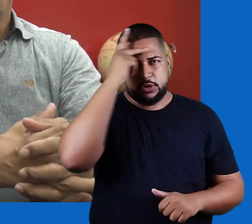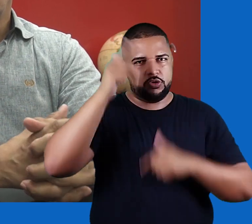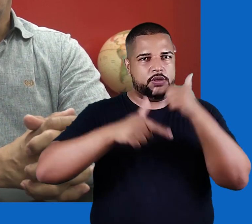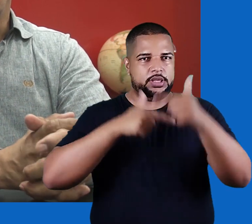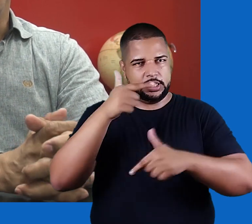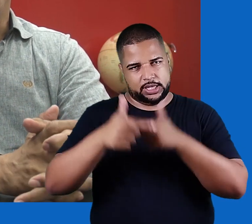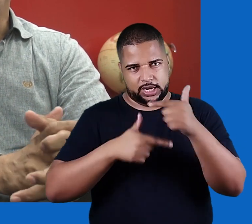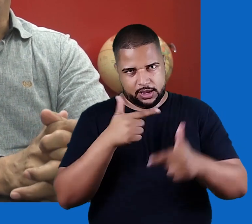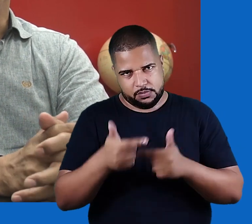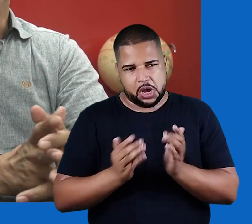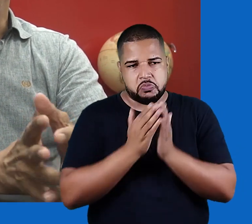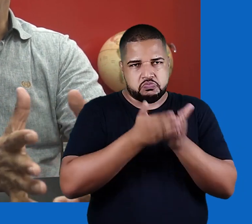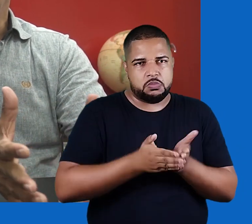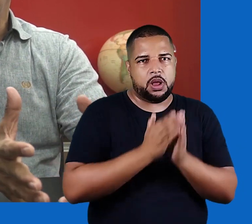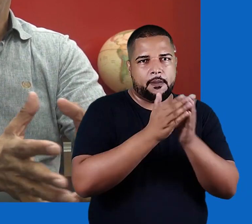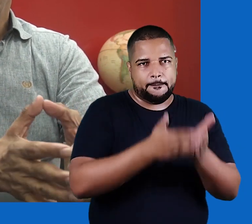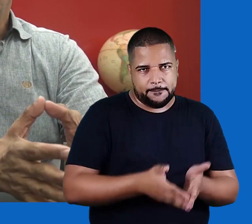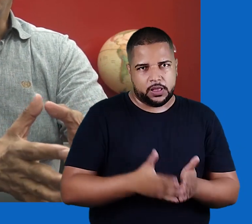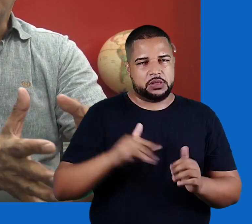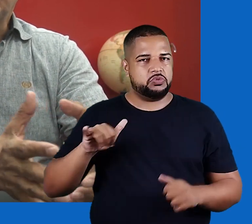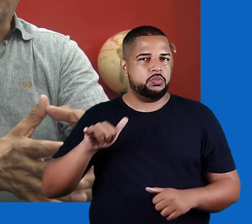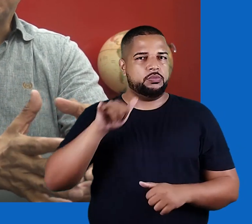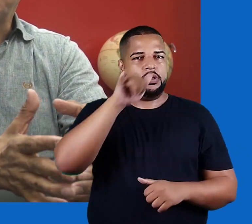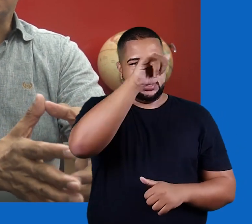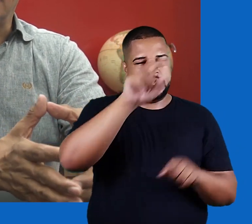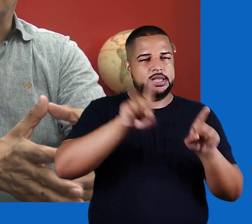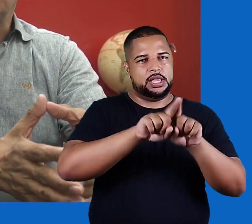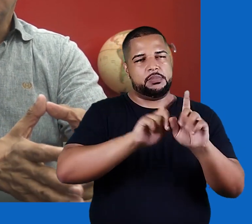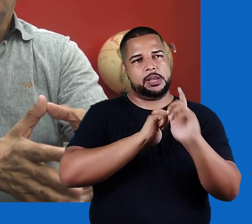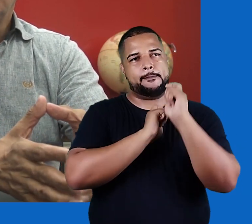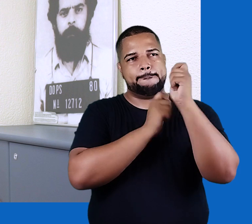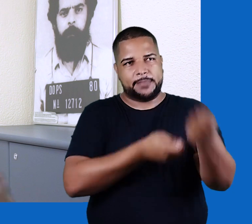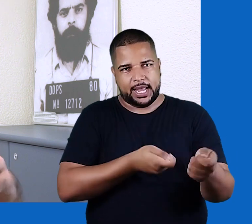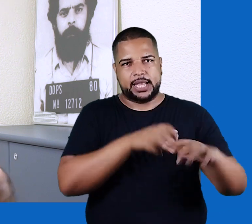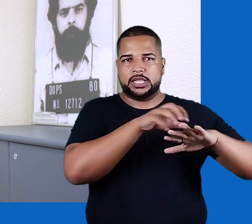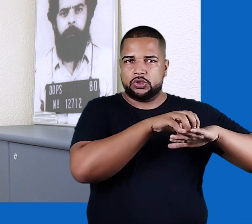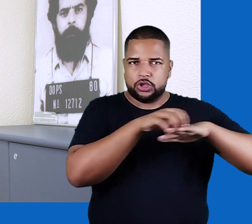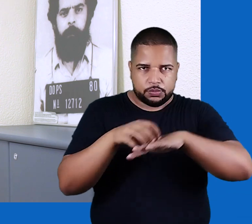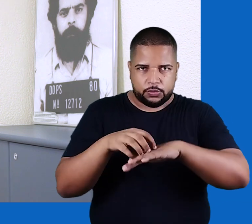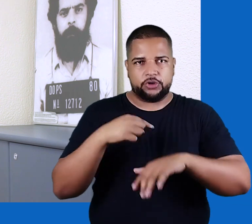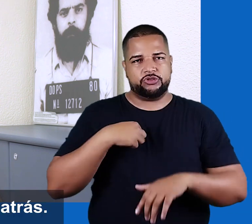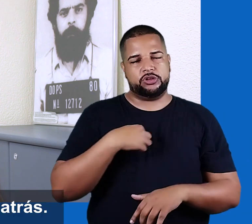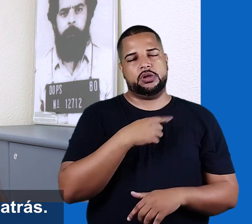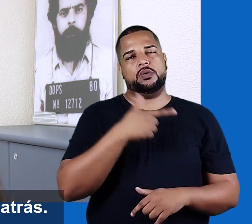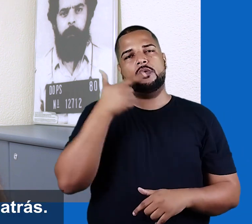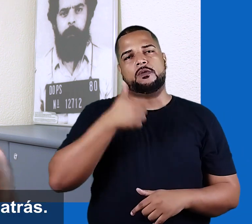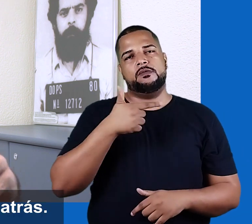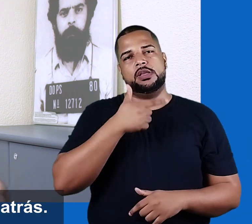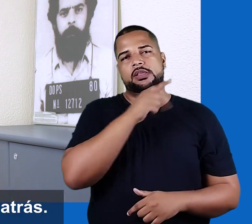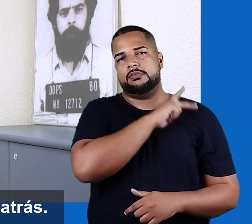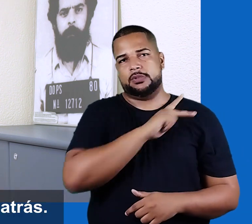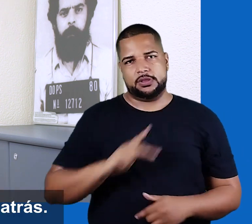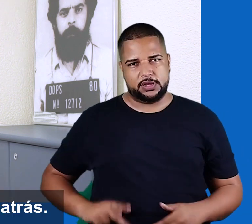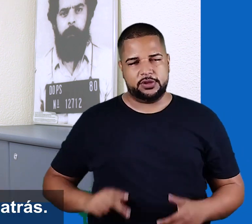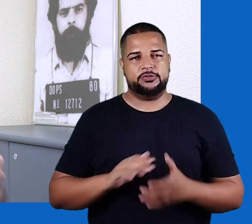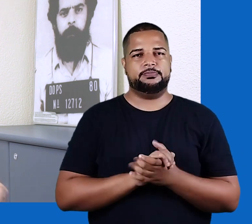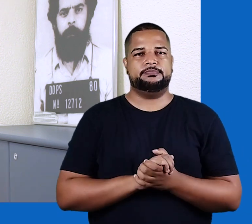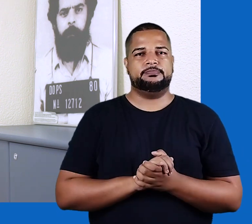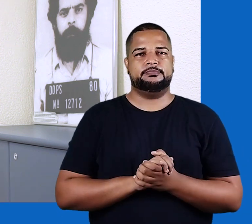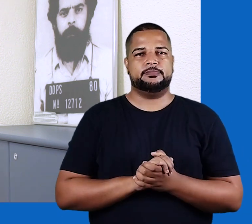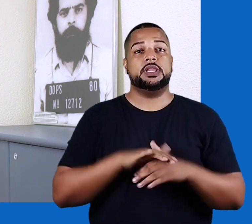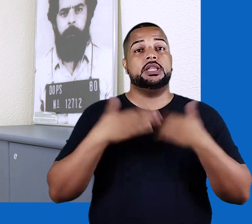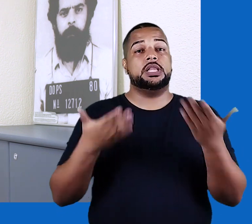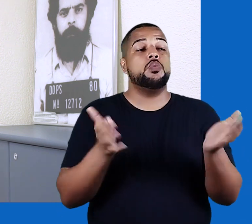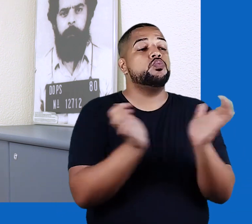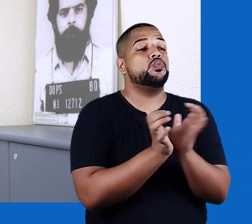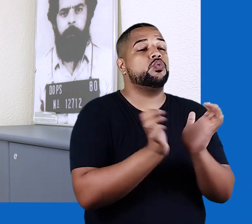portos, comunicação e pesca, também sou vice-presidente. Nada cai do céu, tudo a gente tem que ir atrás. Essa